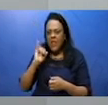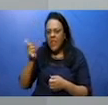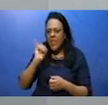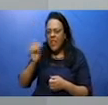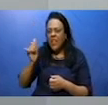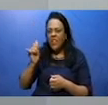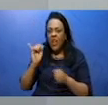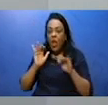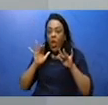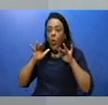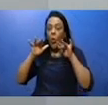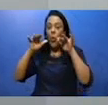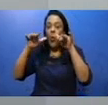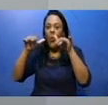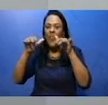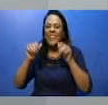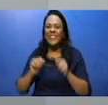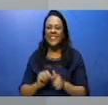chamado também.